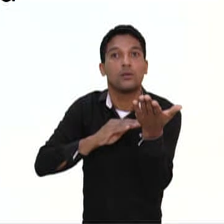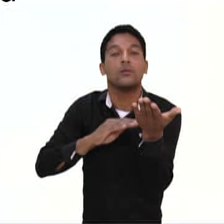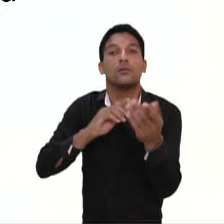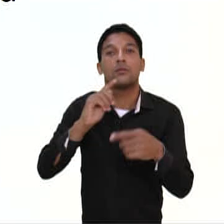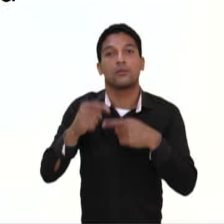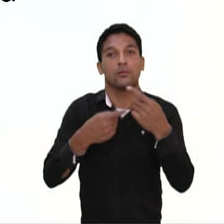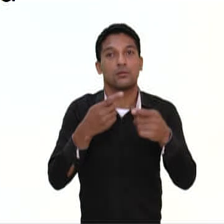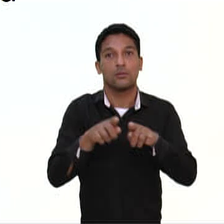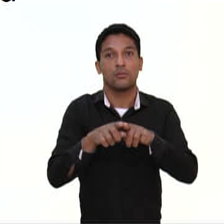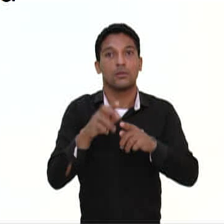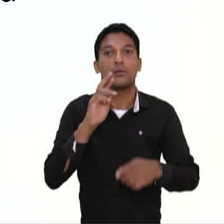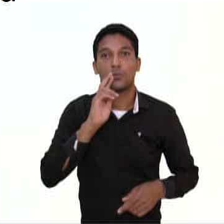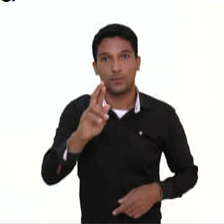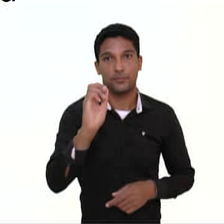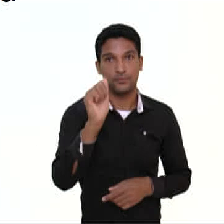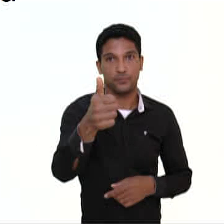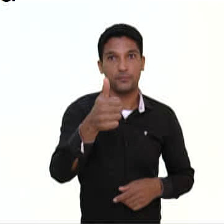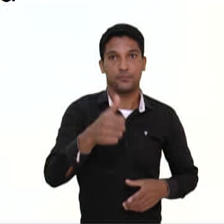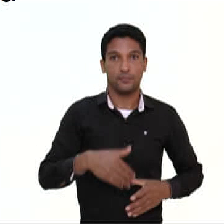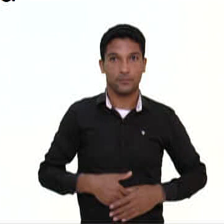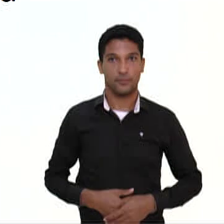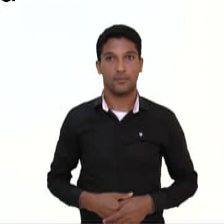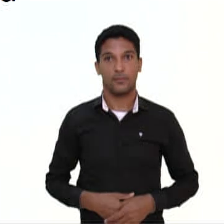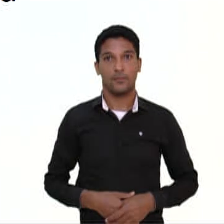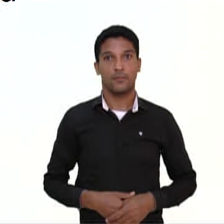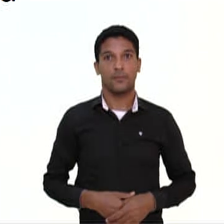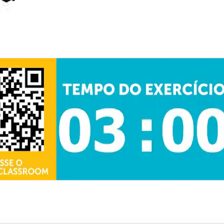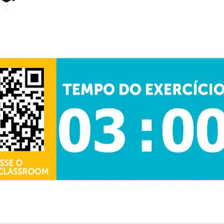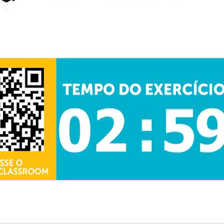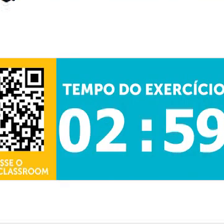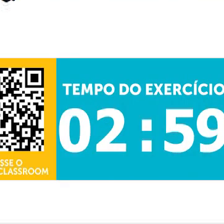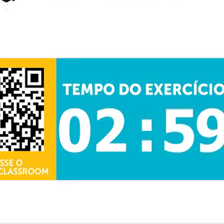voltamos com a resolução.